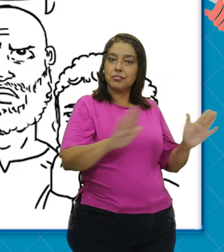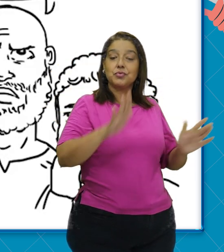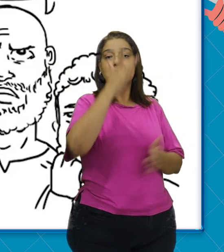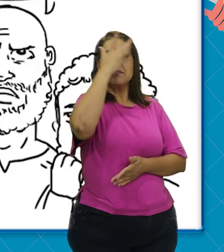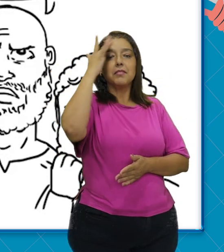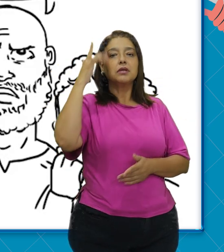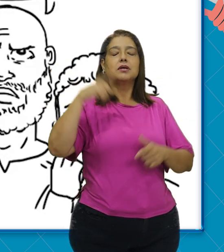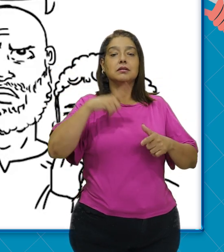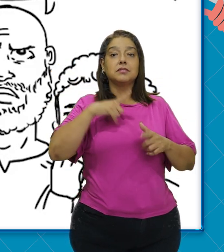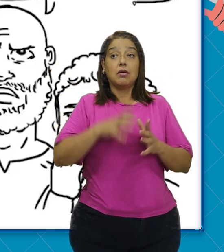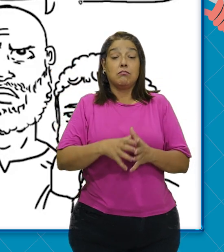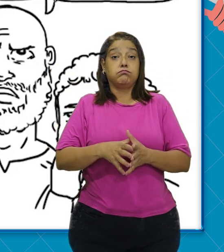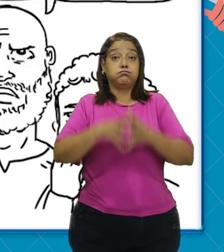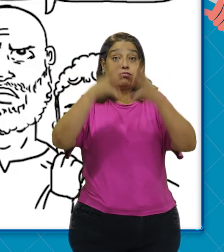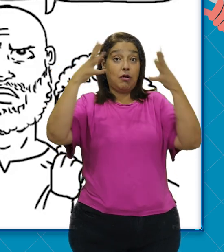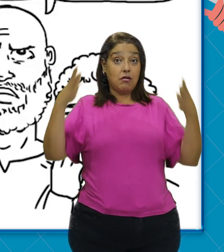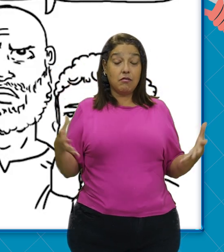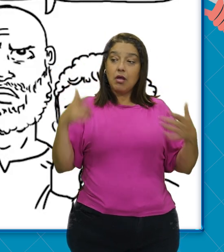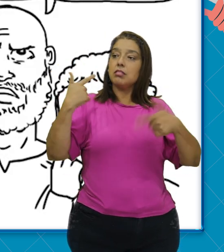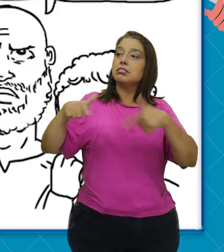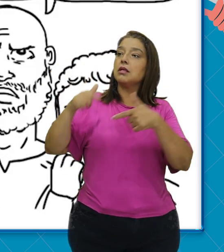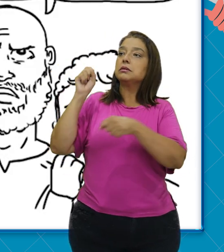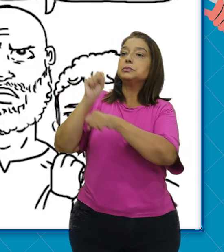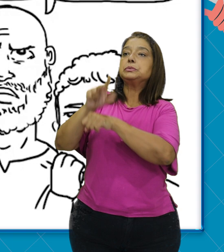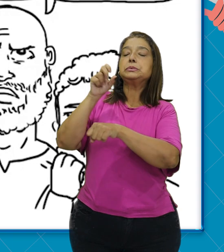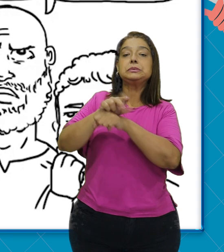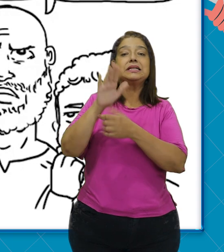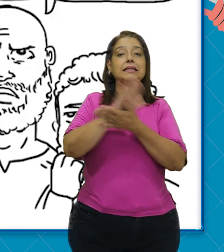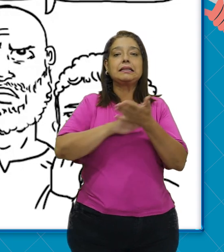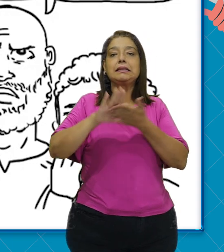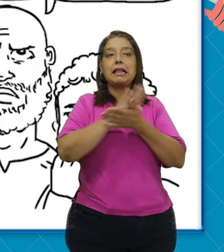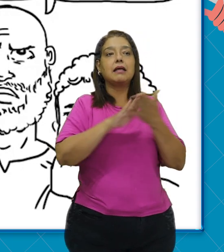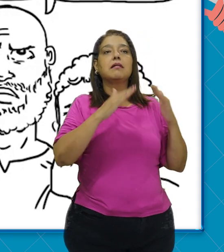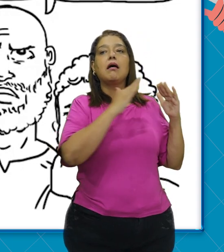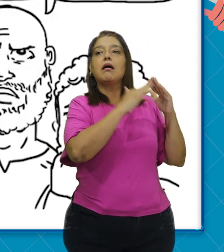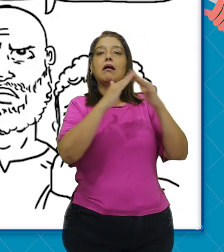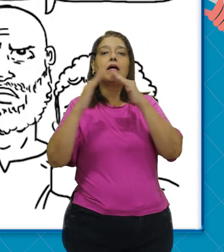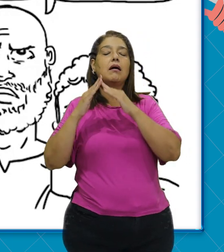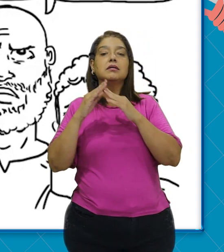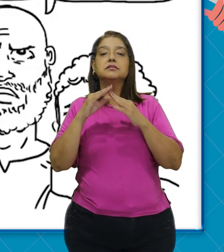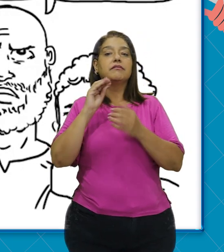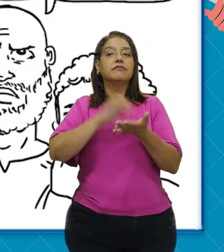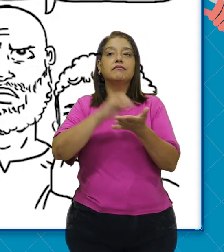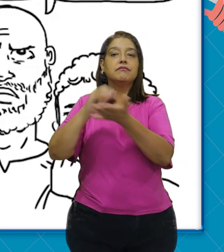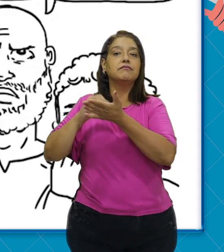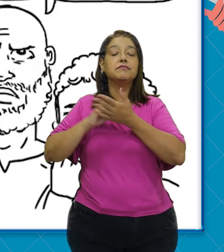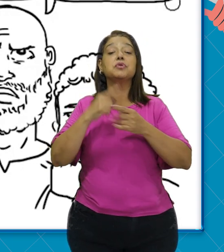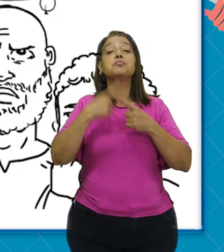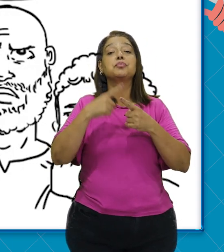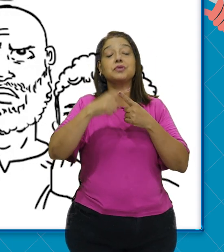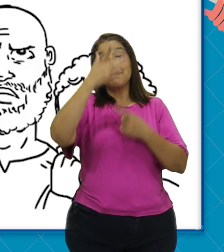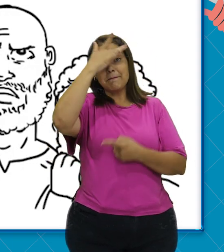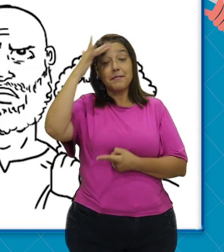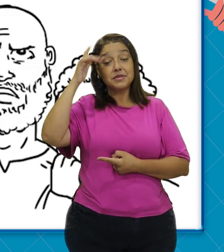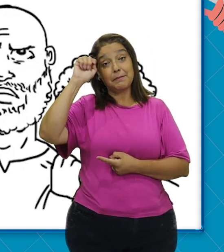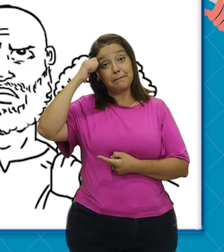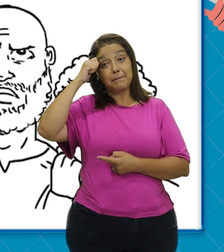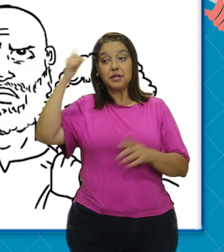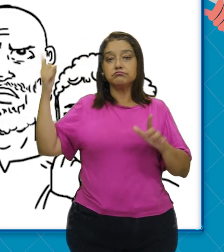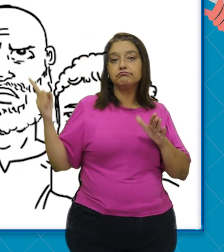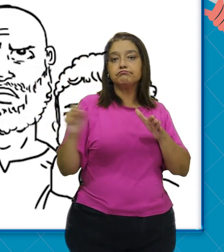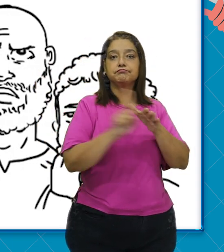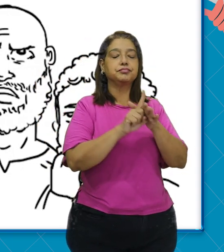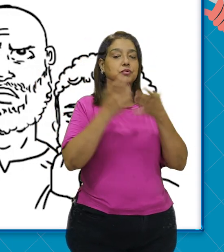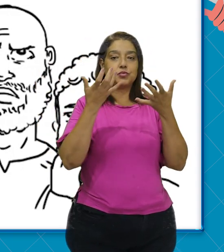de pessoas sem trabalho, moradia ou terras, já que não houve nenhum programa de inclusão dos negros na sociedade.